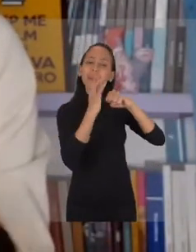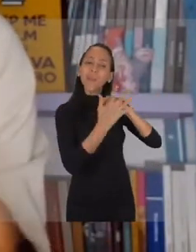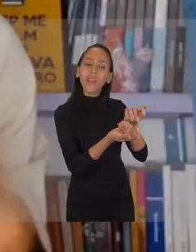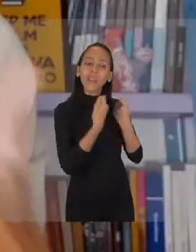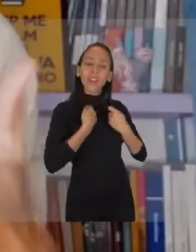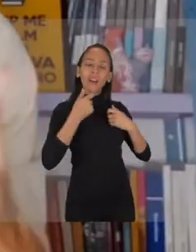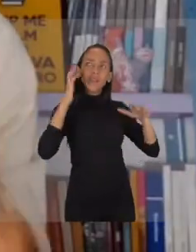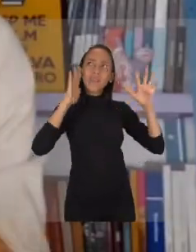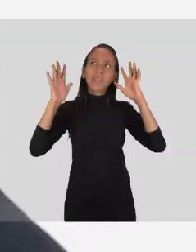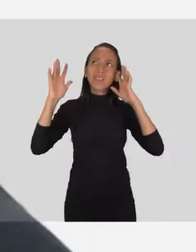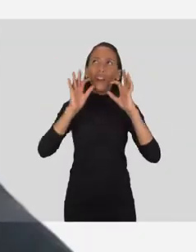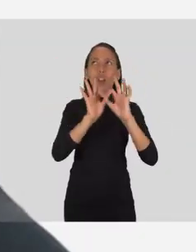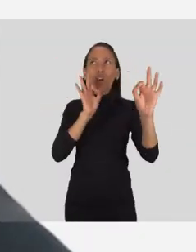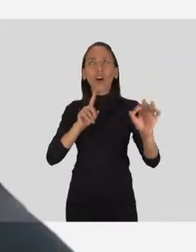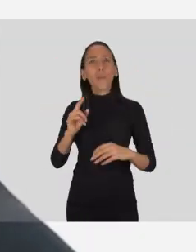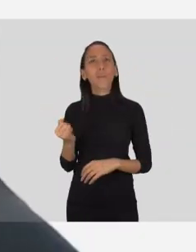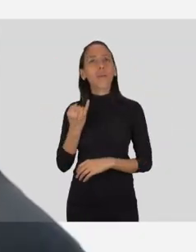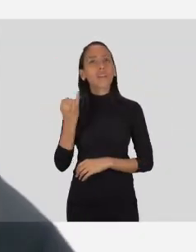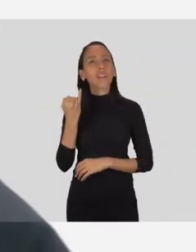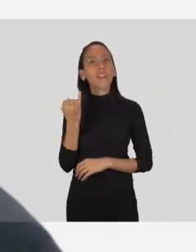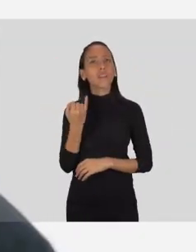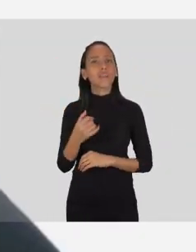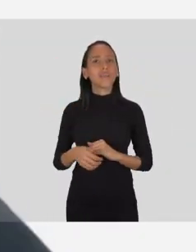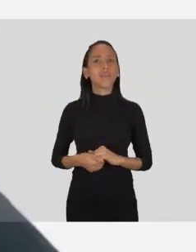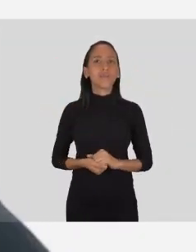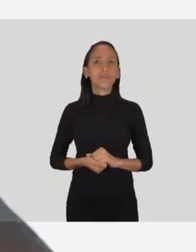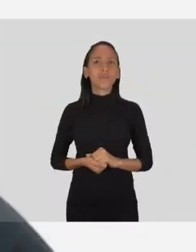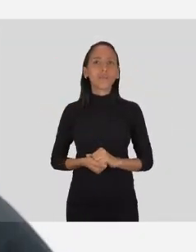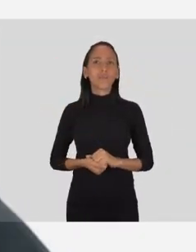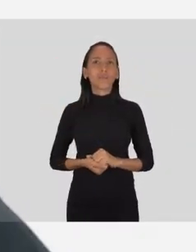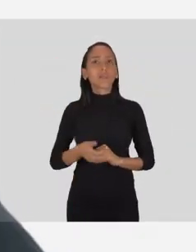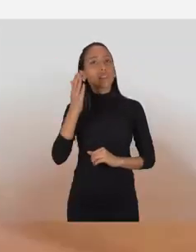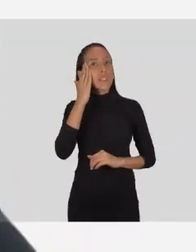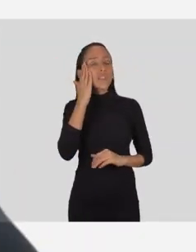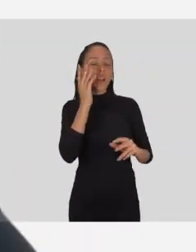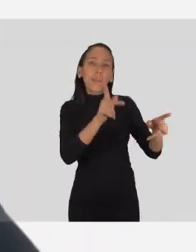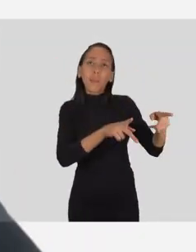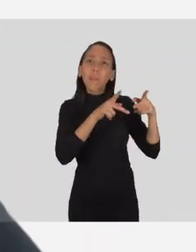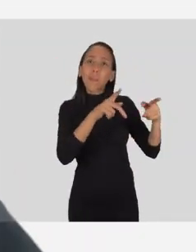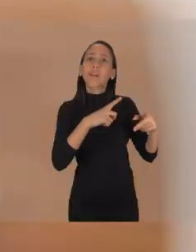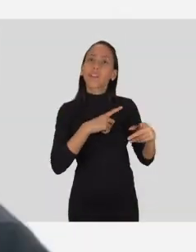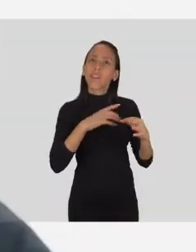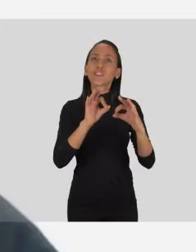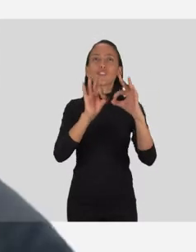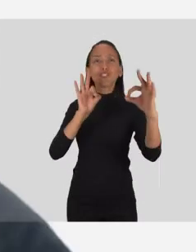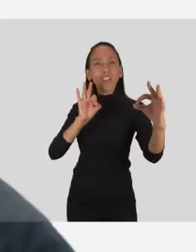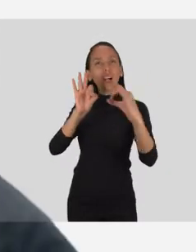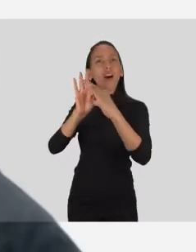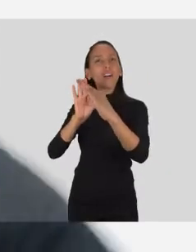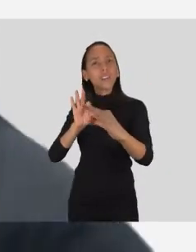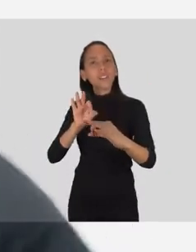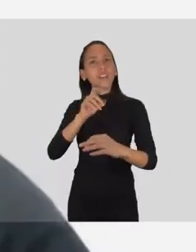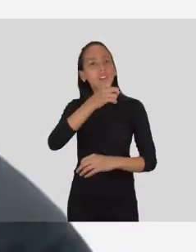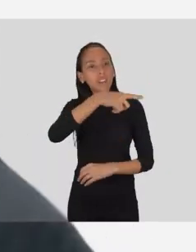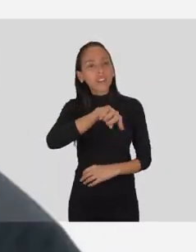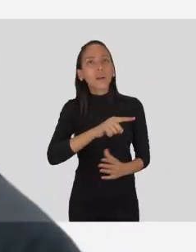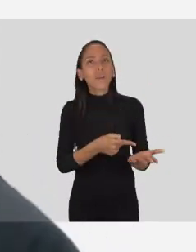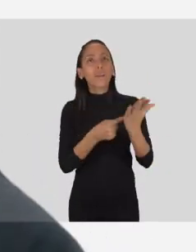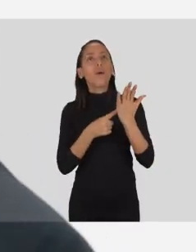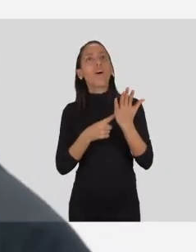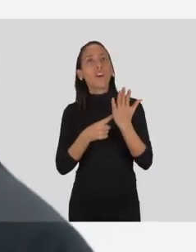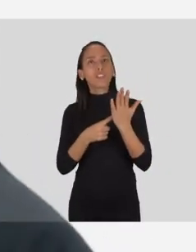pandemia nos impõe, assim. Saber que a população, apesar dessa distância, apesar de tudo, eles têm se mostrado, assim,